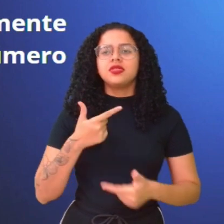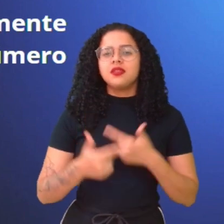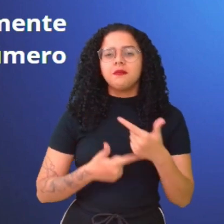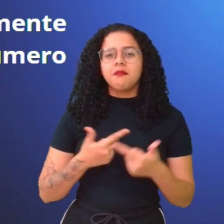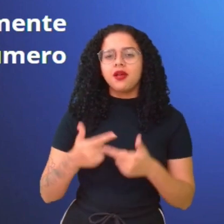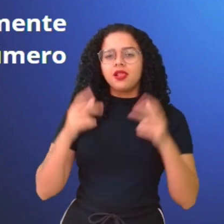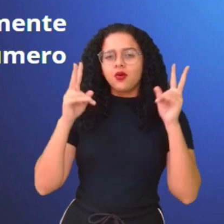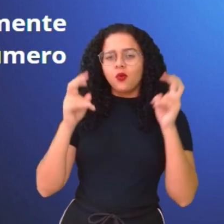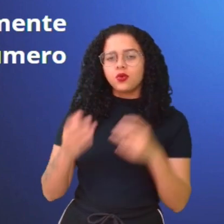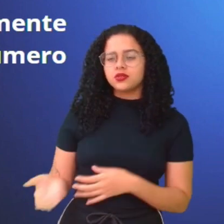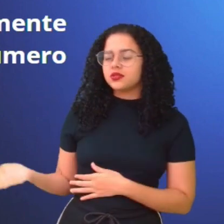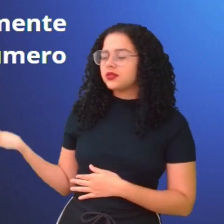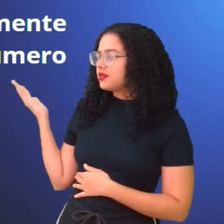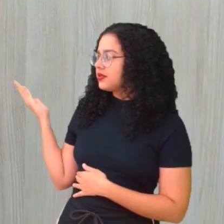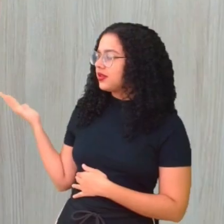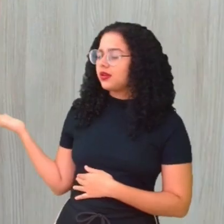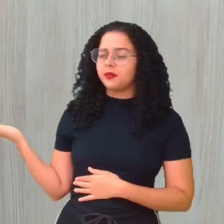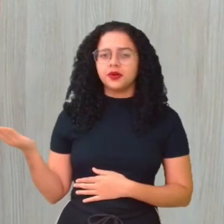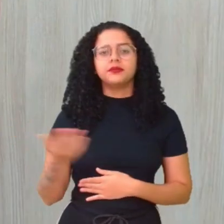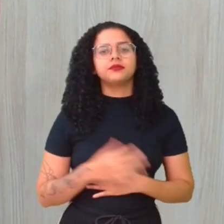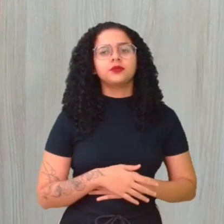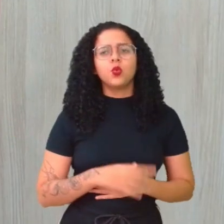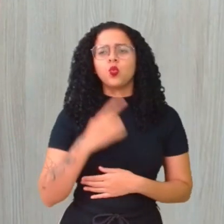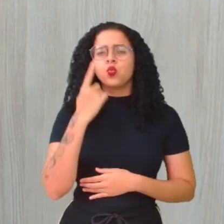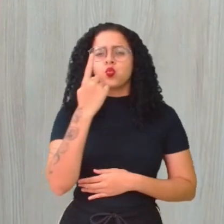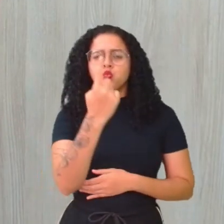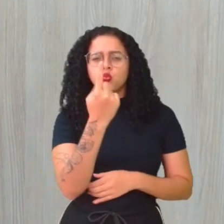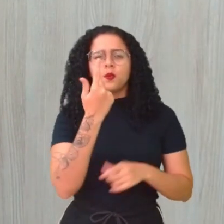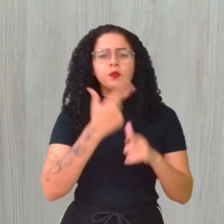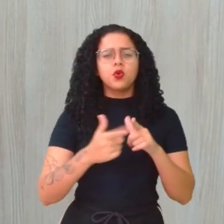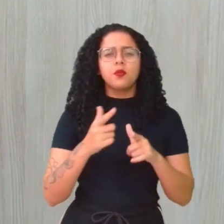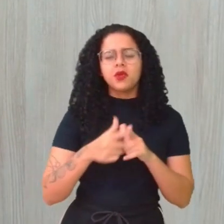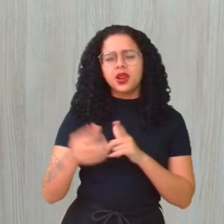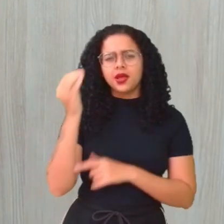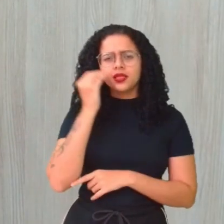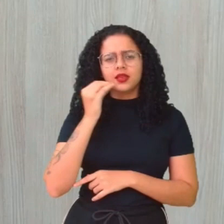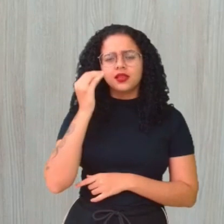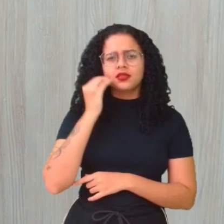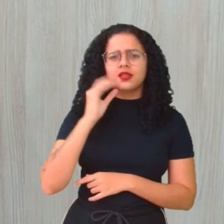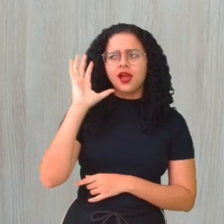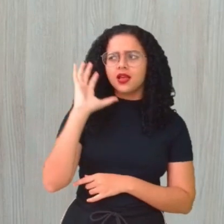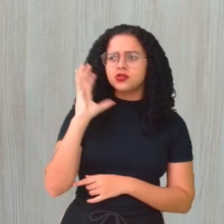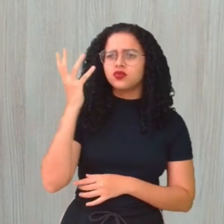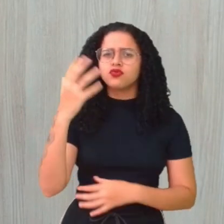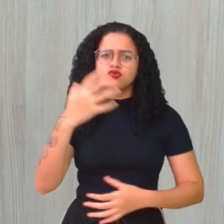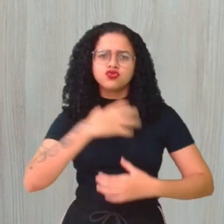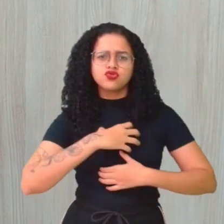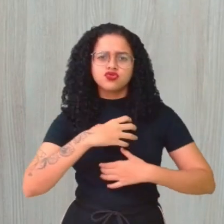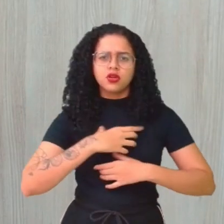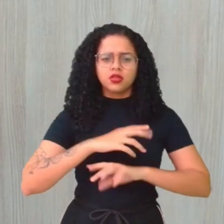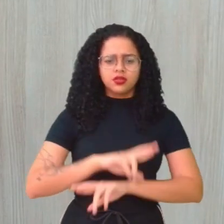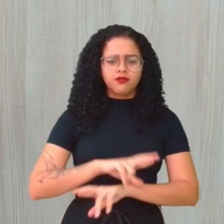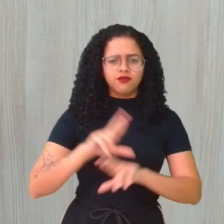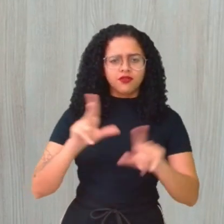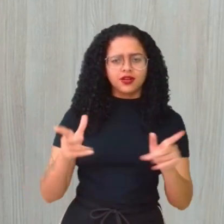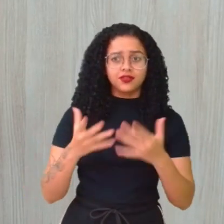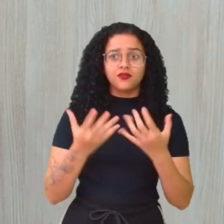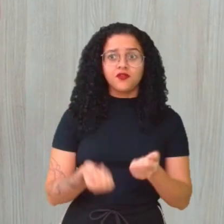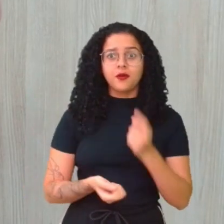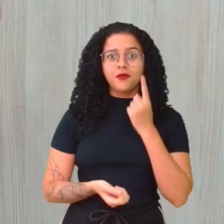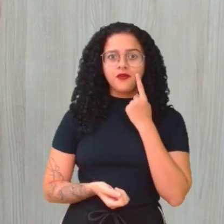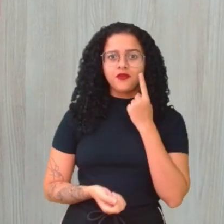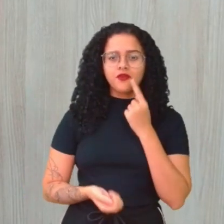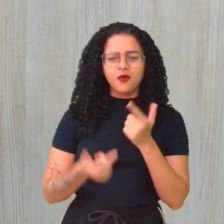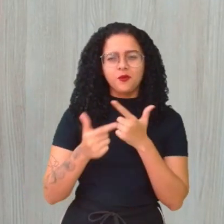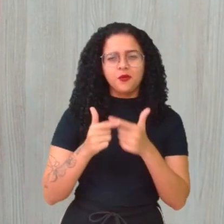trabalhar com esse tema e a gente vai trazer um problema só e ele vai tentar ser resolvido por formas diferentes. Vamos dar uma olhadinha aqui no